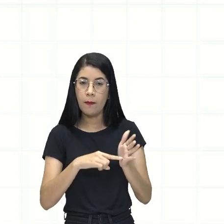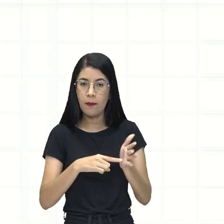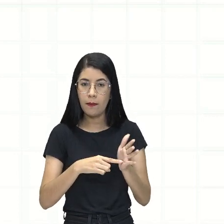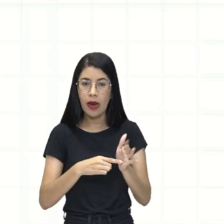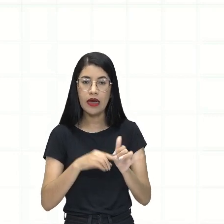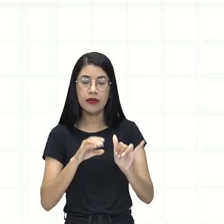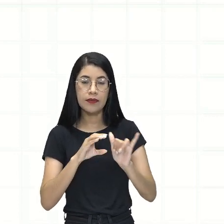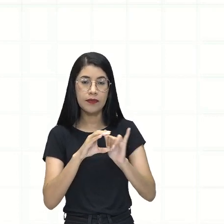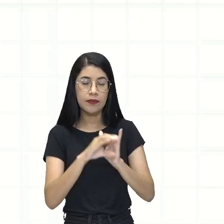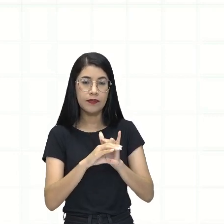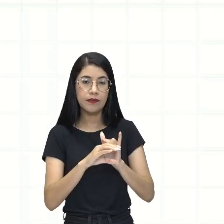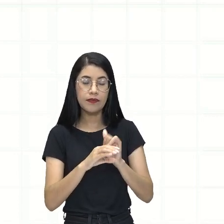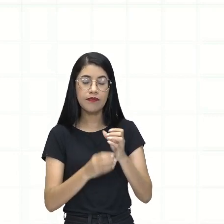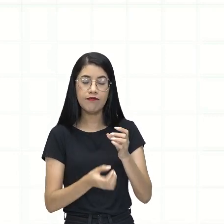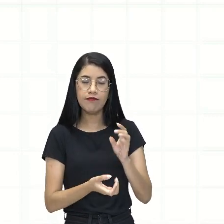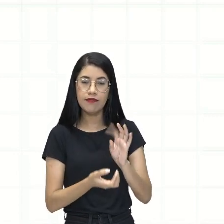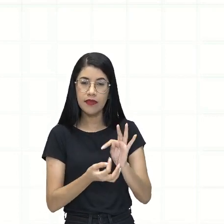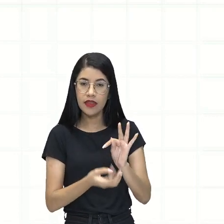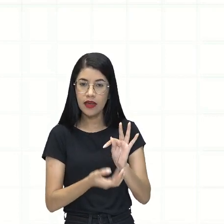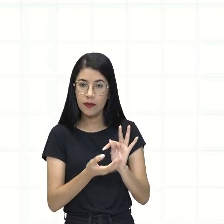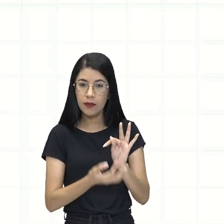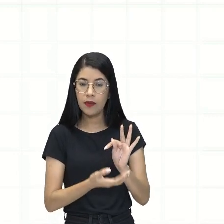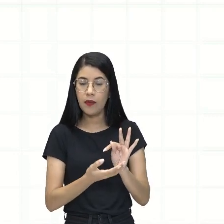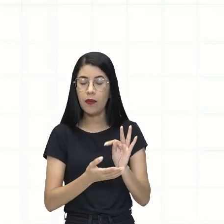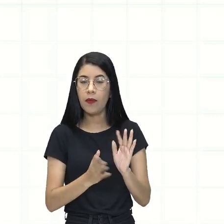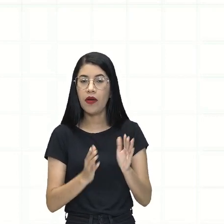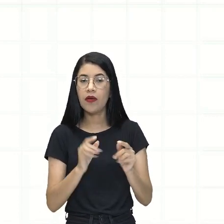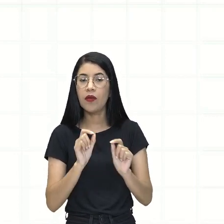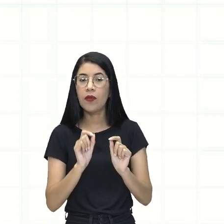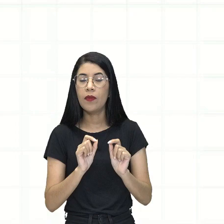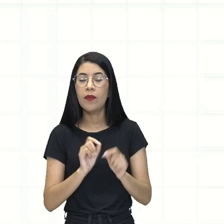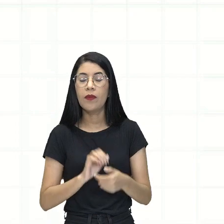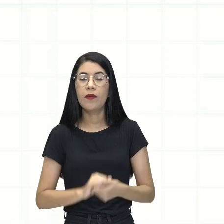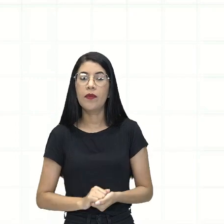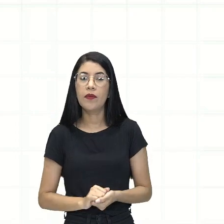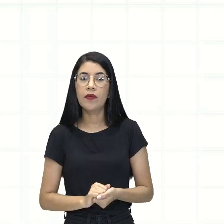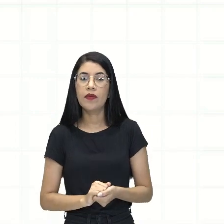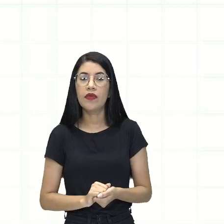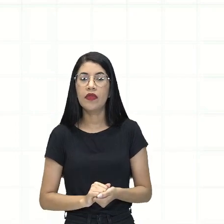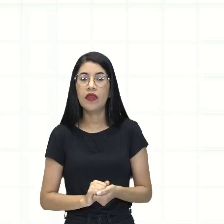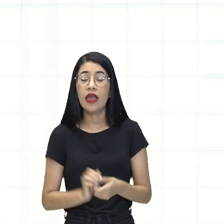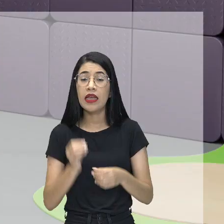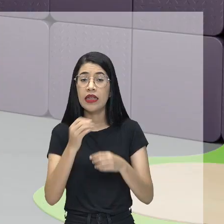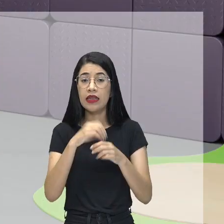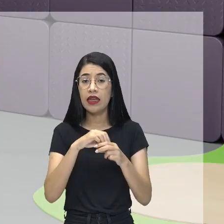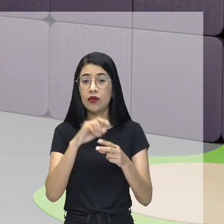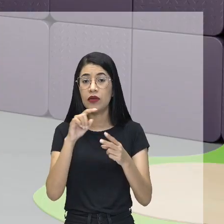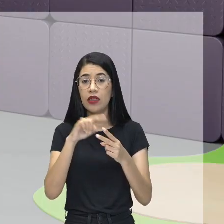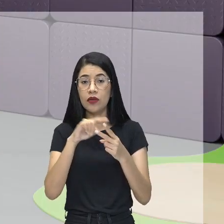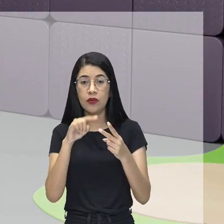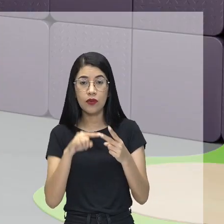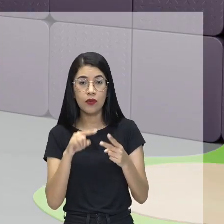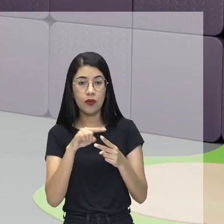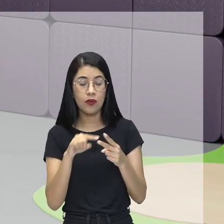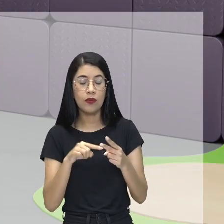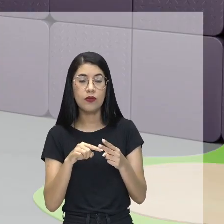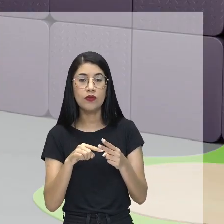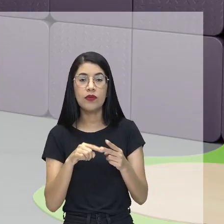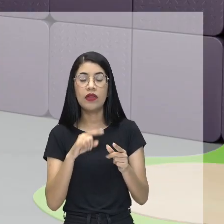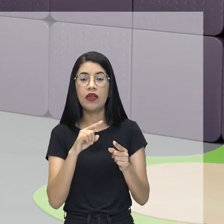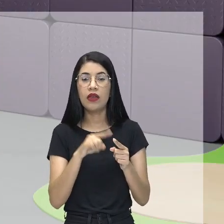termodinâmico, e nesse ciclo termodinâmico ele vai ter uma outra classificação em